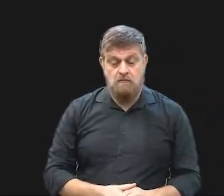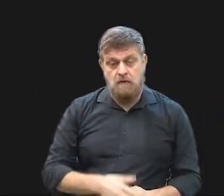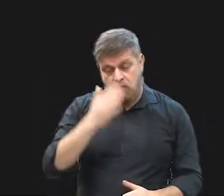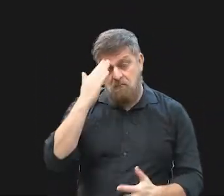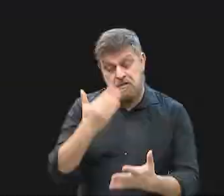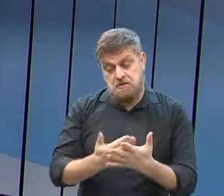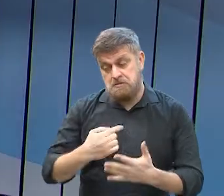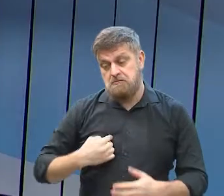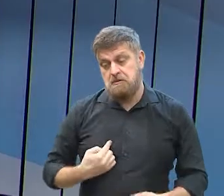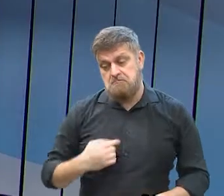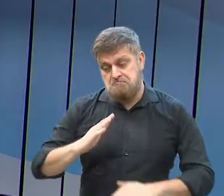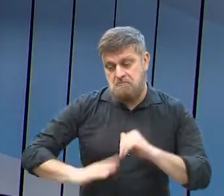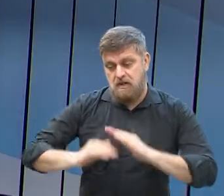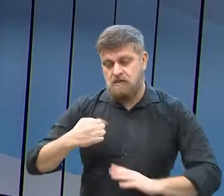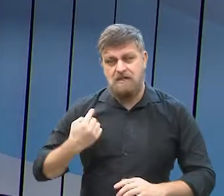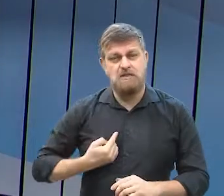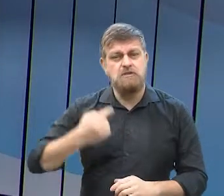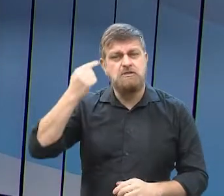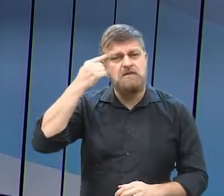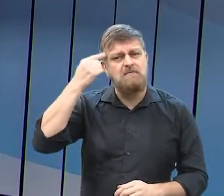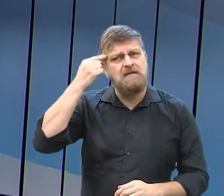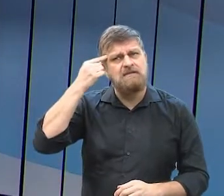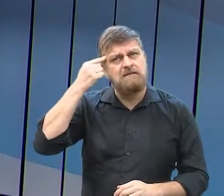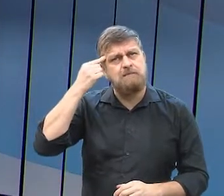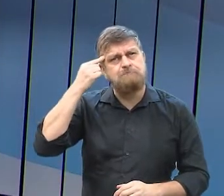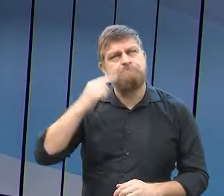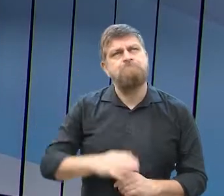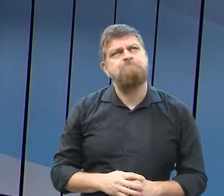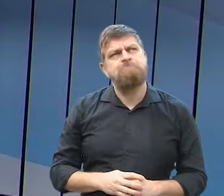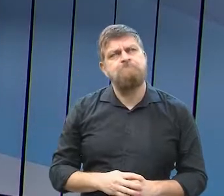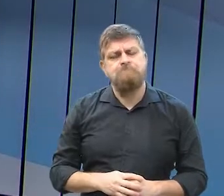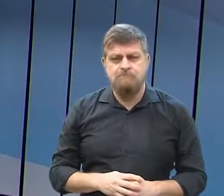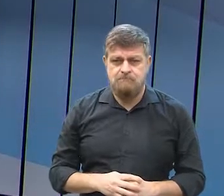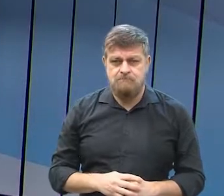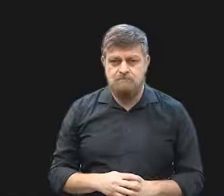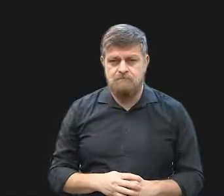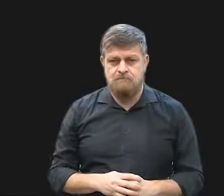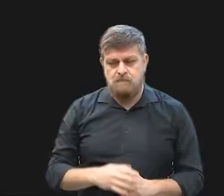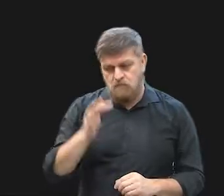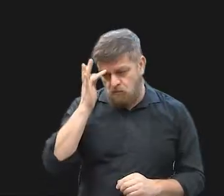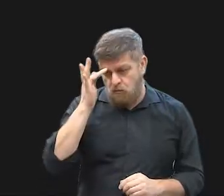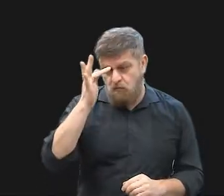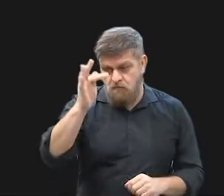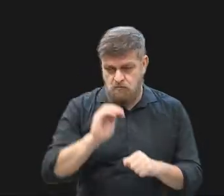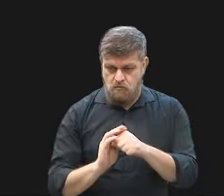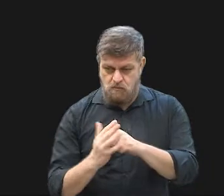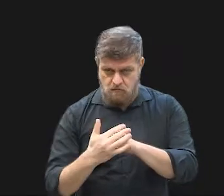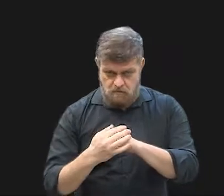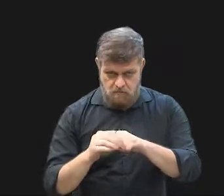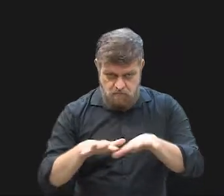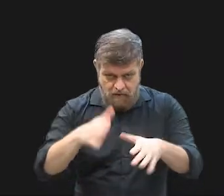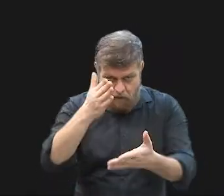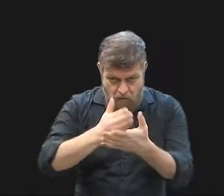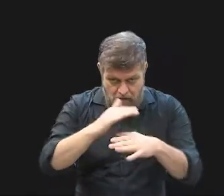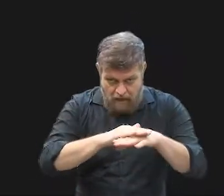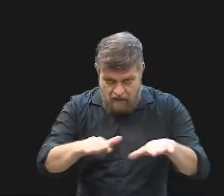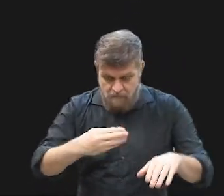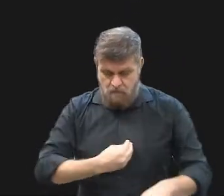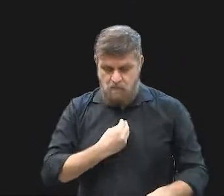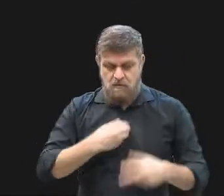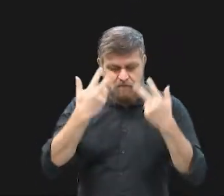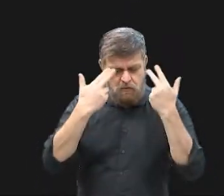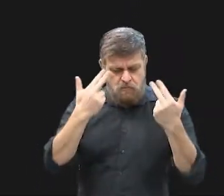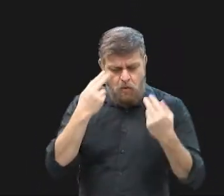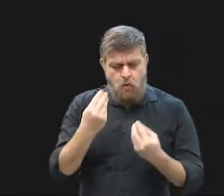tem que realmente pensar e ponderar, né? Num eventual retorno aí da vida normal. O que a